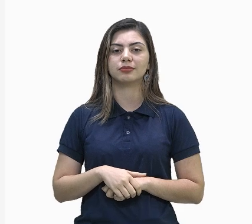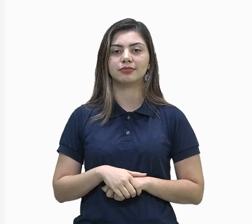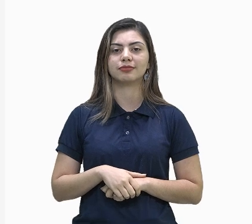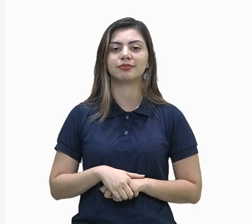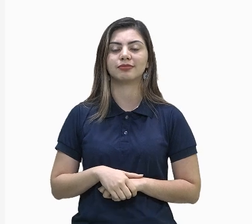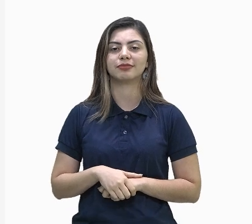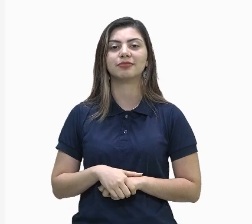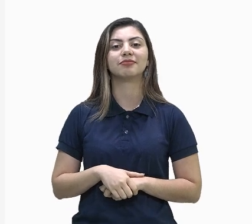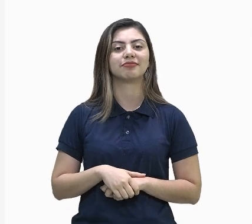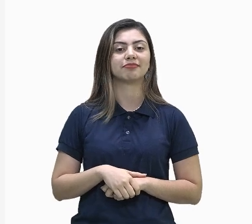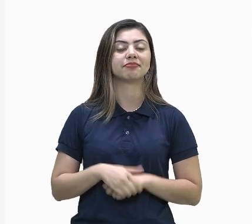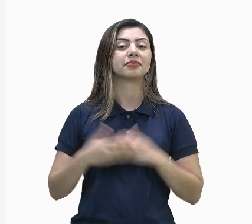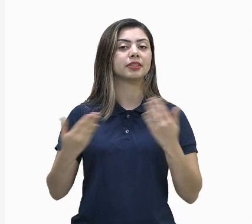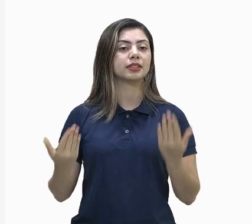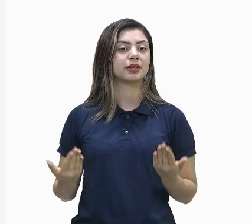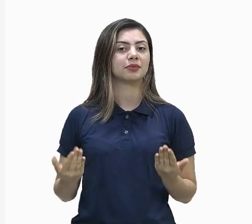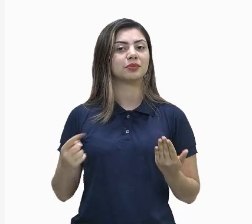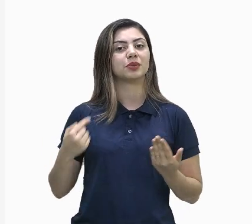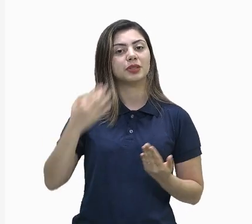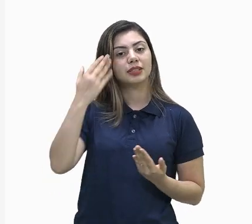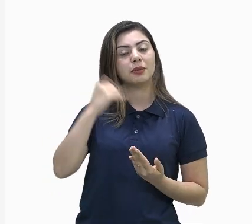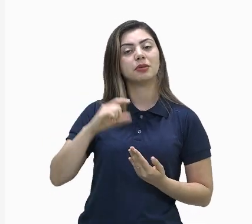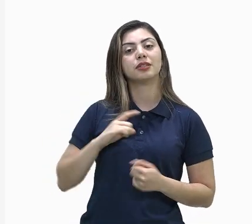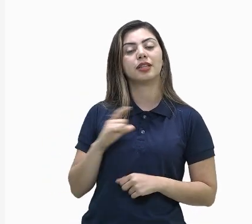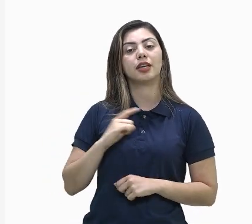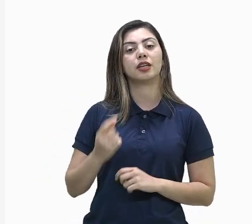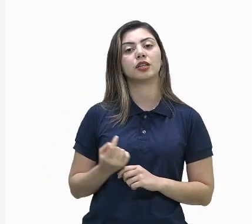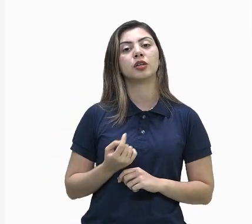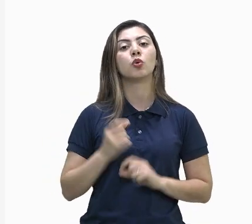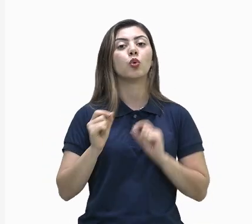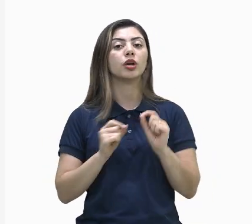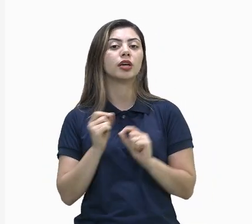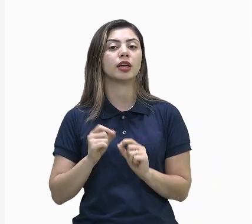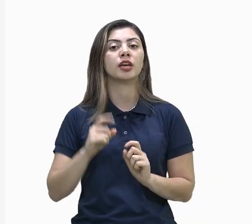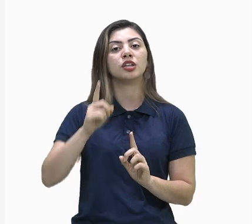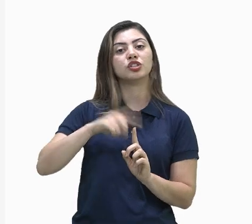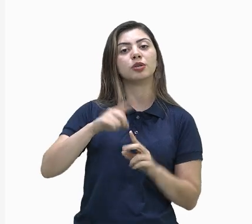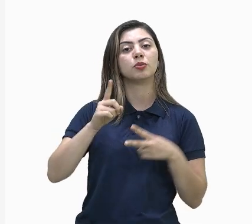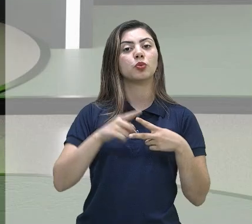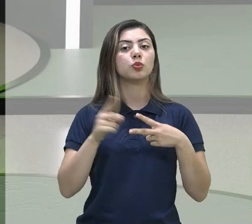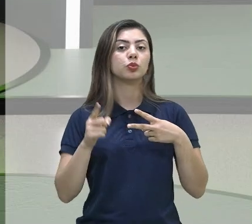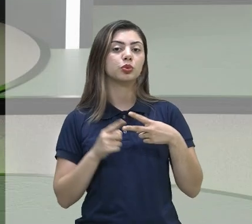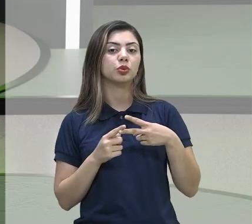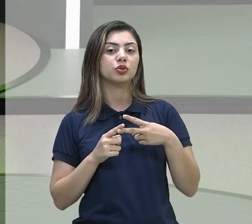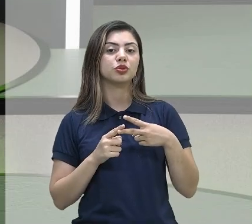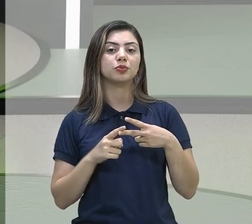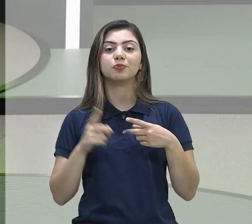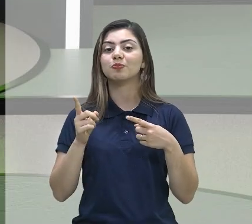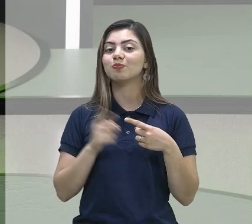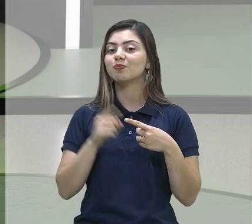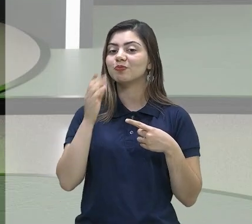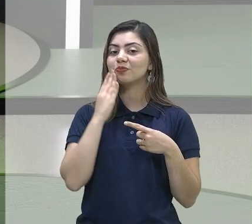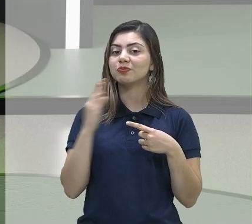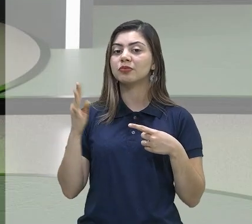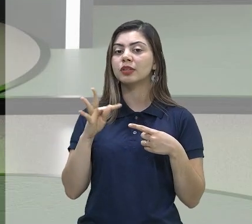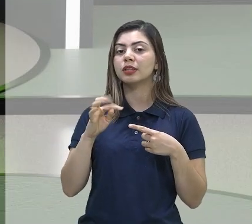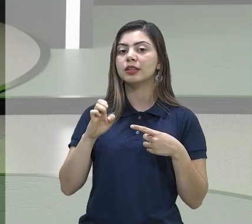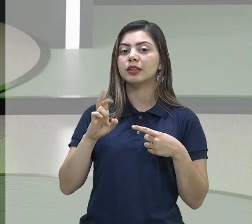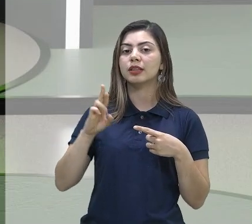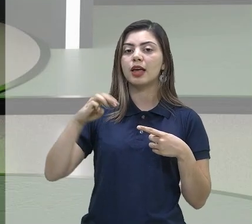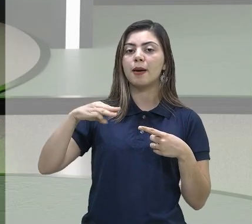E existem 2 tipos de polímero. Vamos ver sua classificação, vamos lá. Nós temos